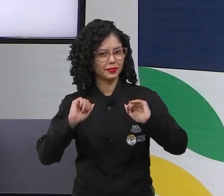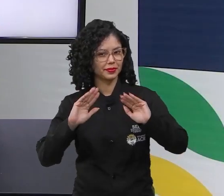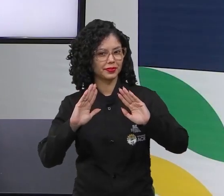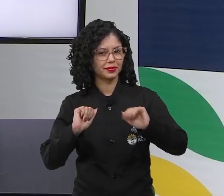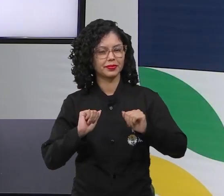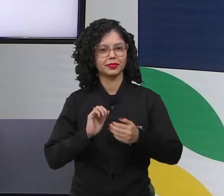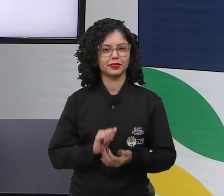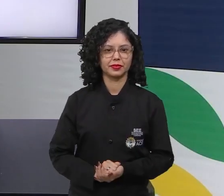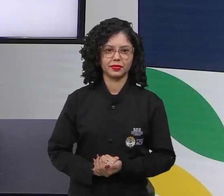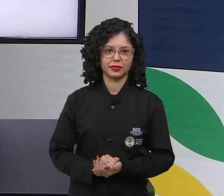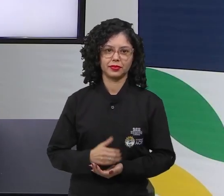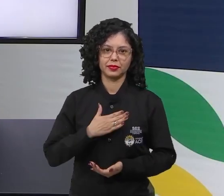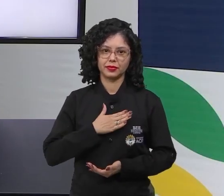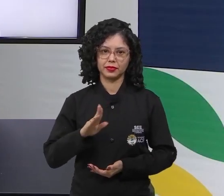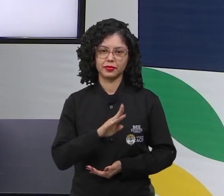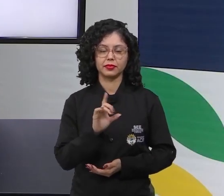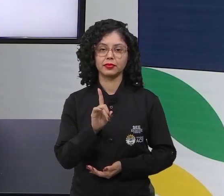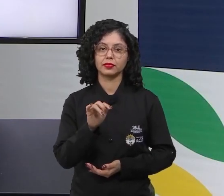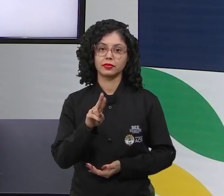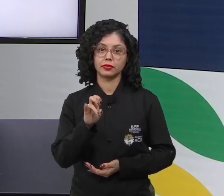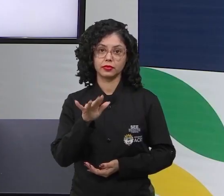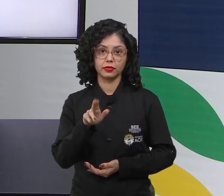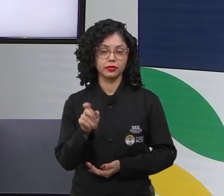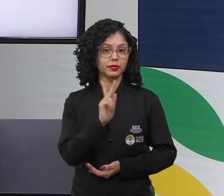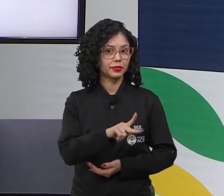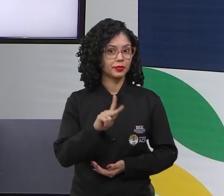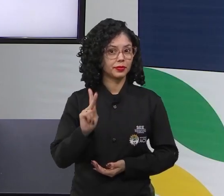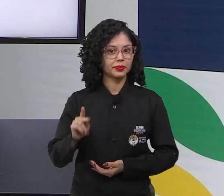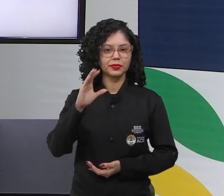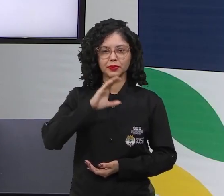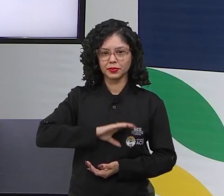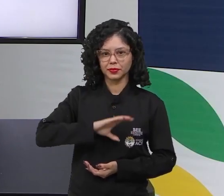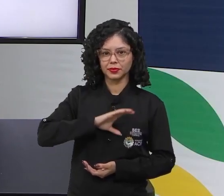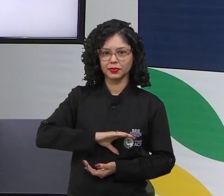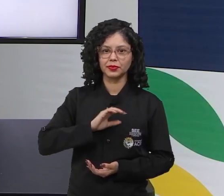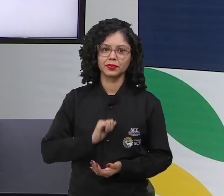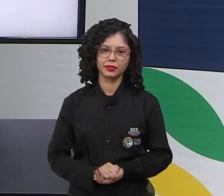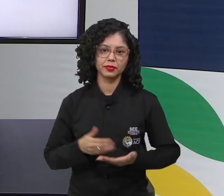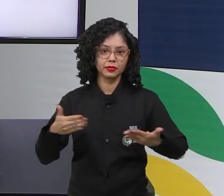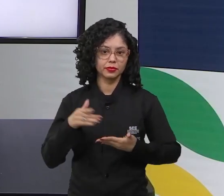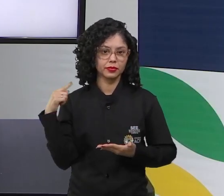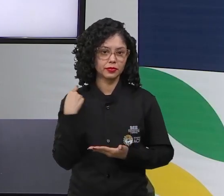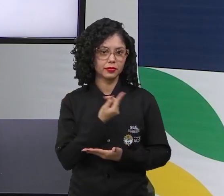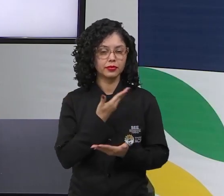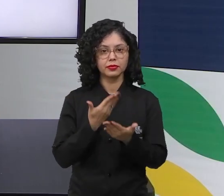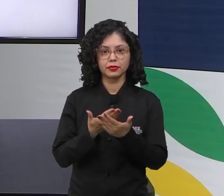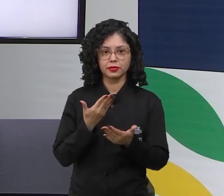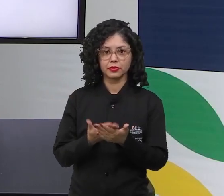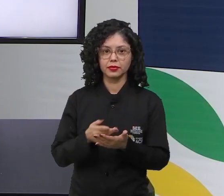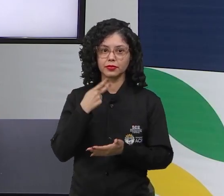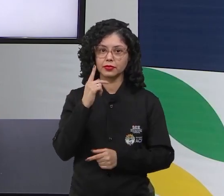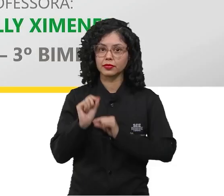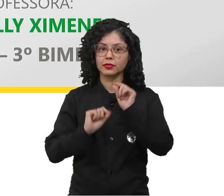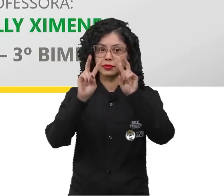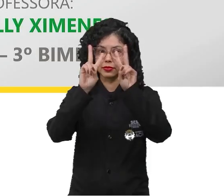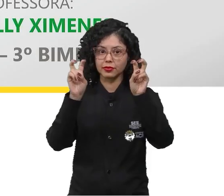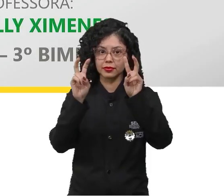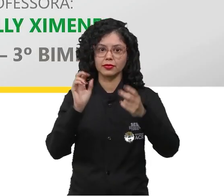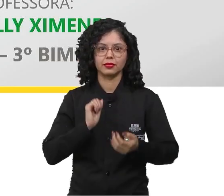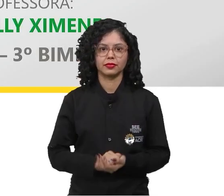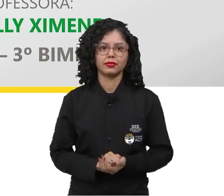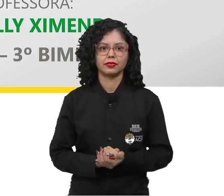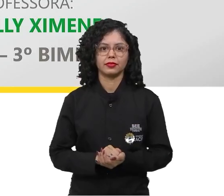Olá, pessoal! Meu nome é Daniele Ximenes, professora de língua portuguesa, e na aula de hoje nós falaremos sobre